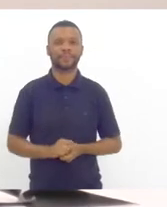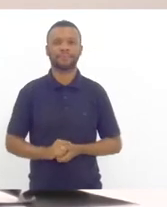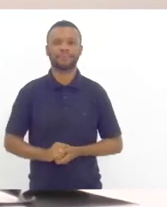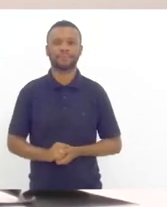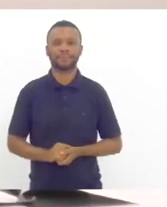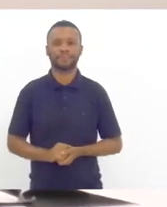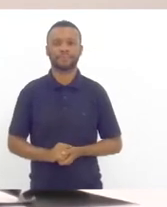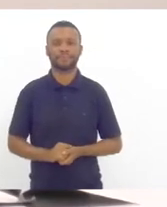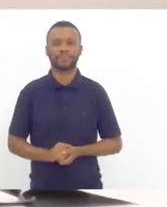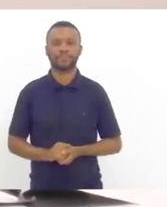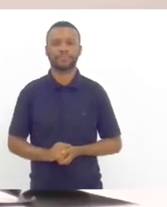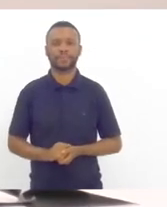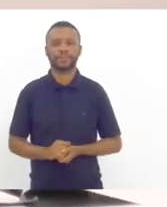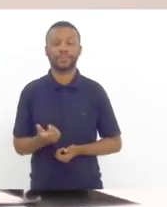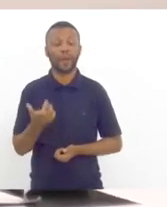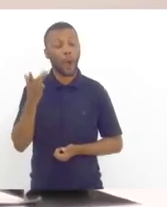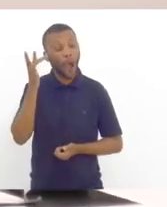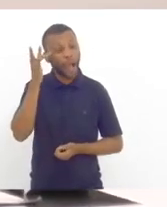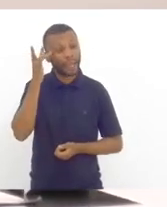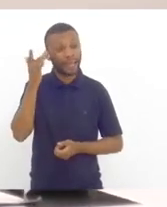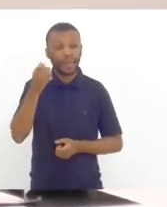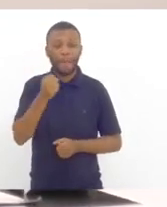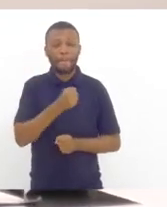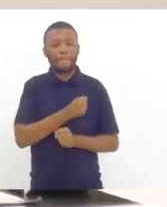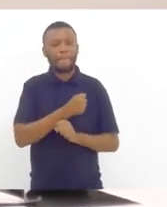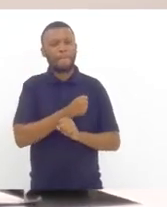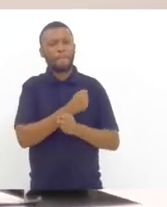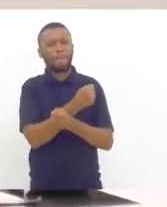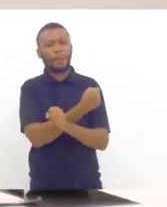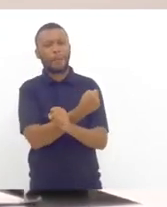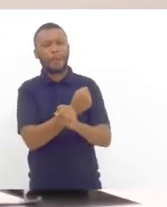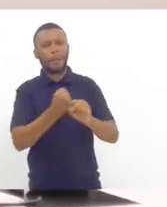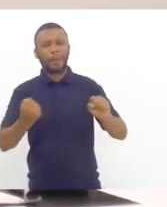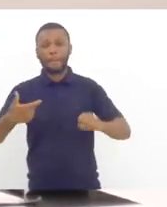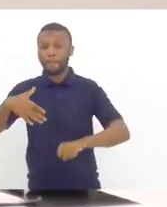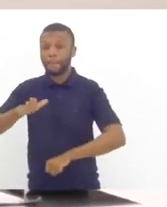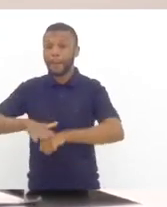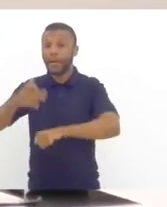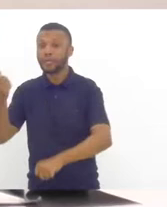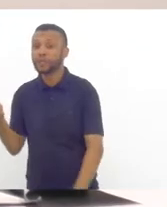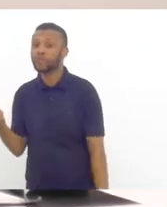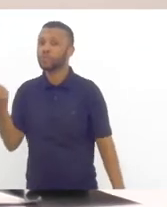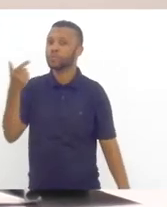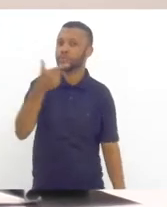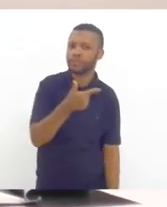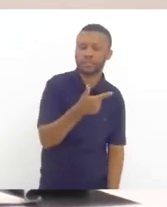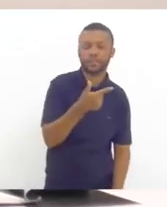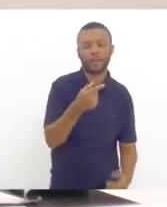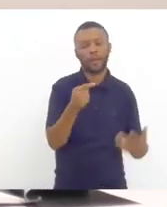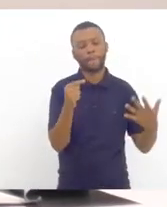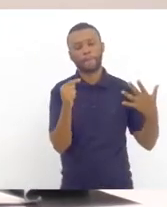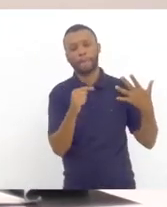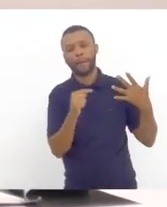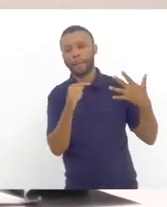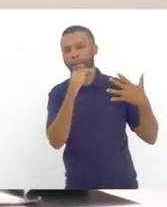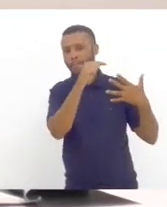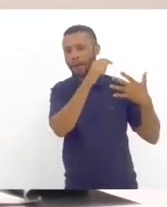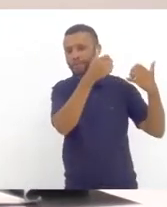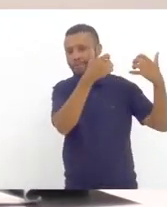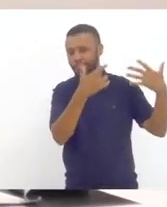que eu achei que era maior do que em área do que aqui